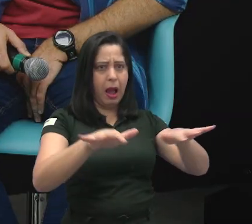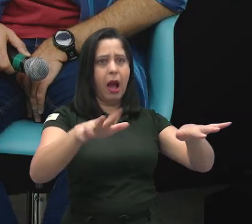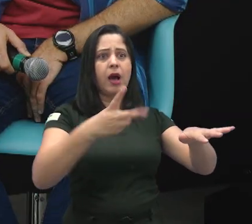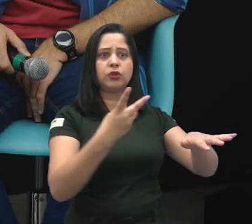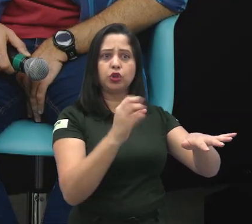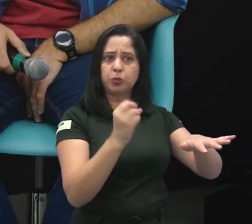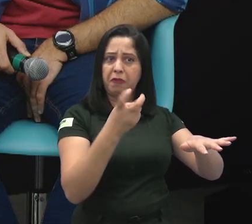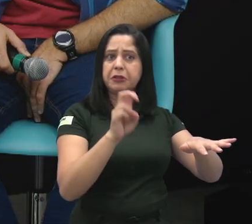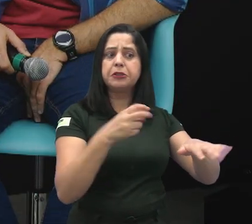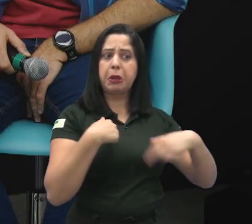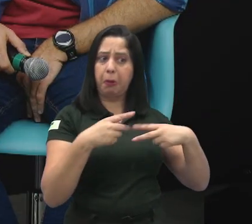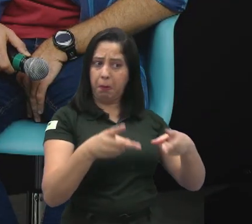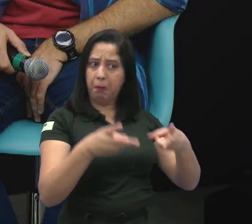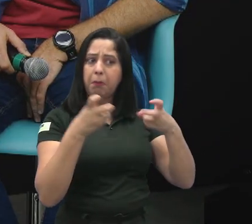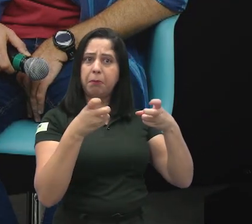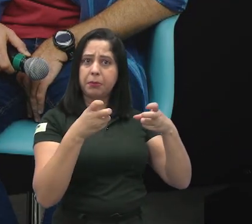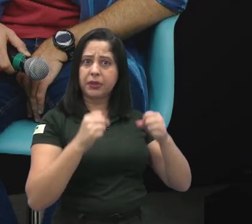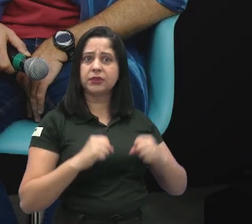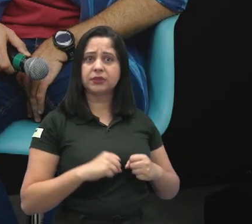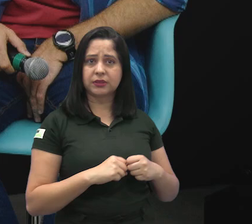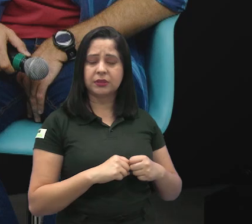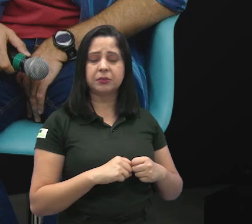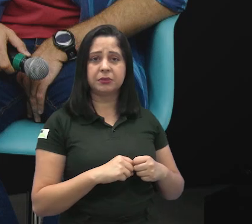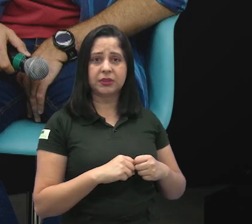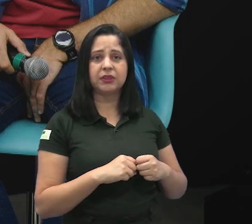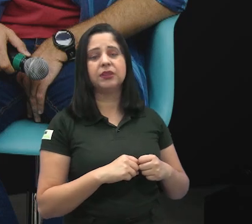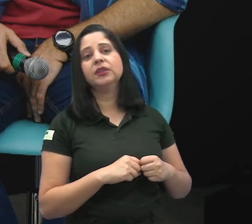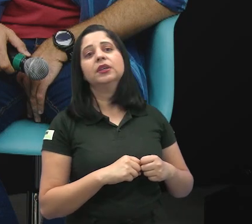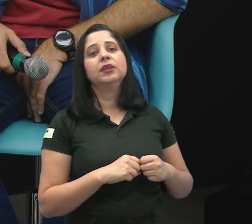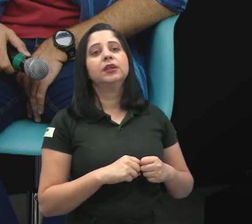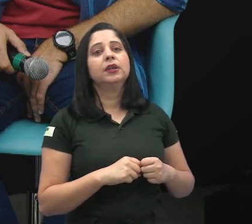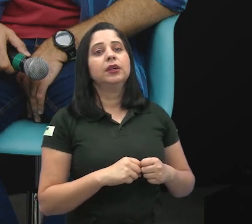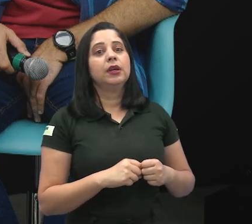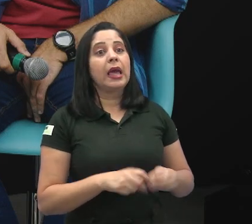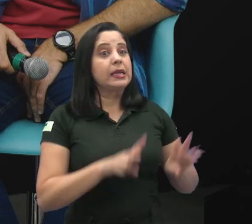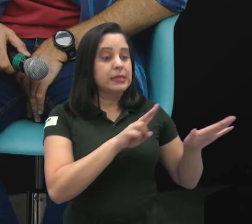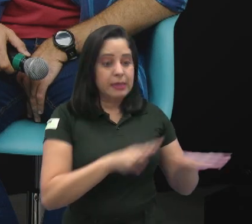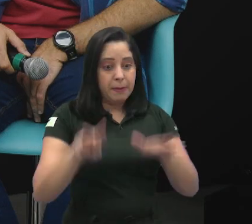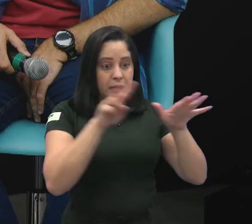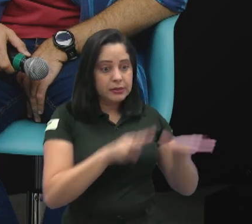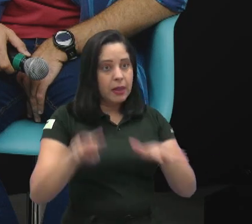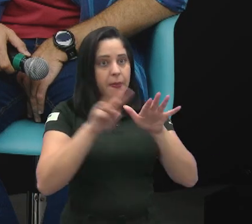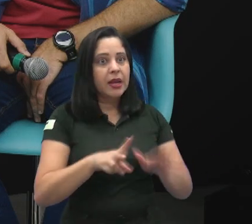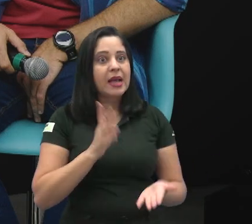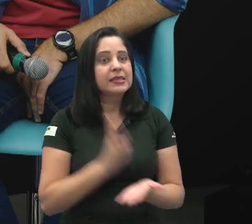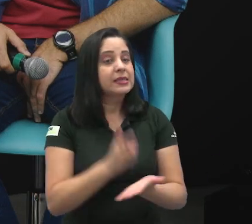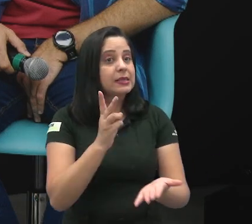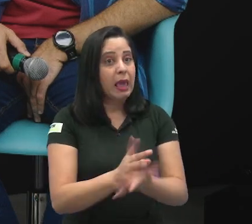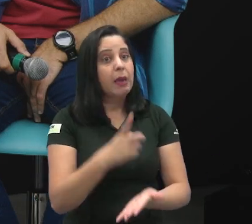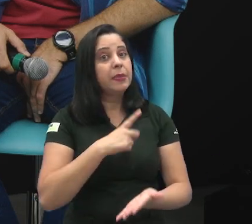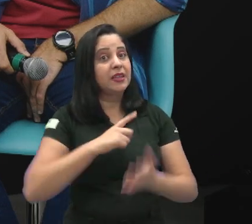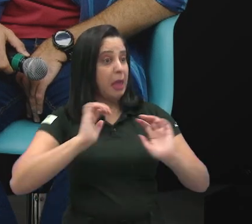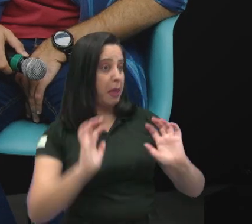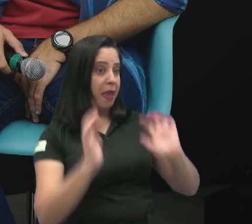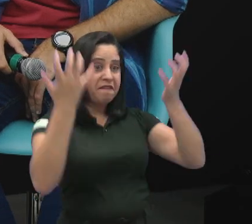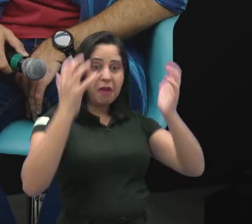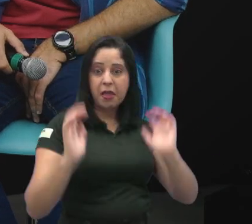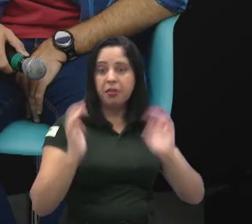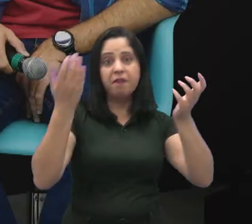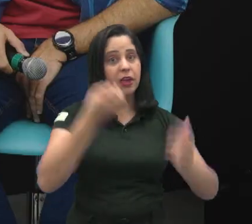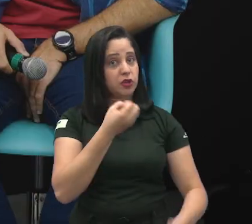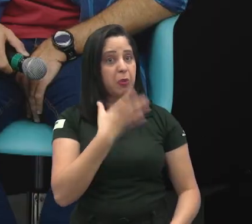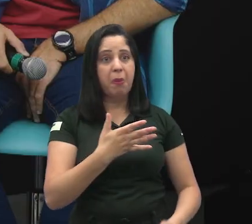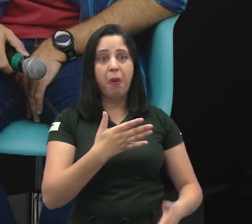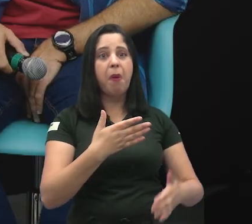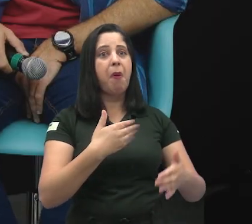A gente percebeu bastante nos roteiros da agenda cultural e tudo mais, que toda semana tinha coisa boa para fazer, para todos os gostos, para